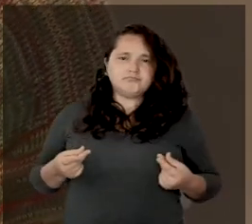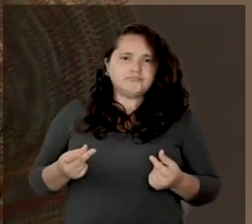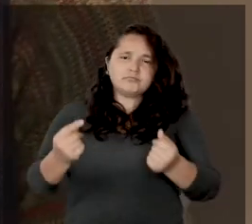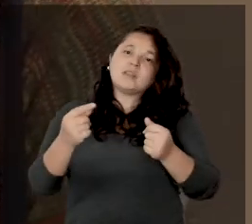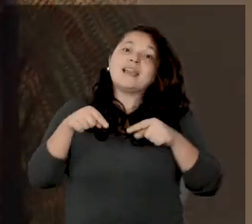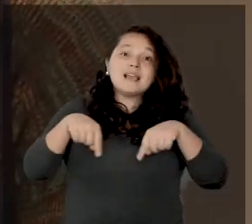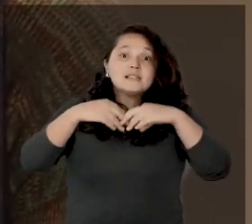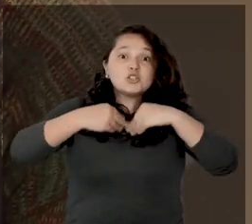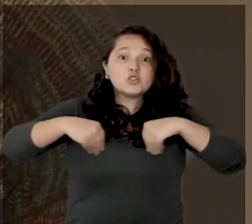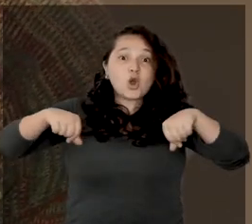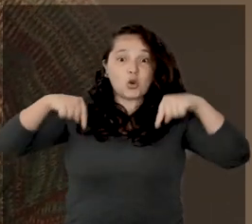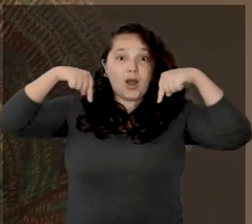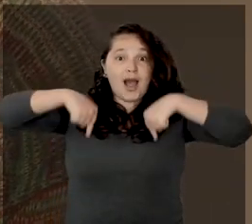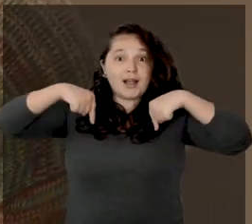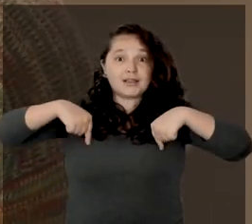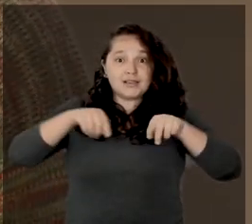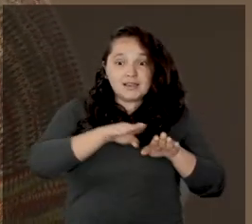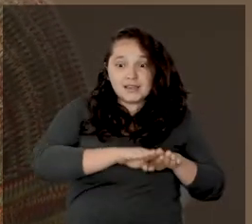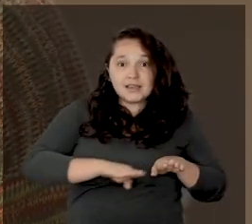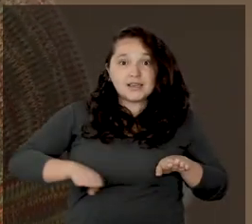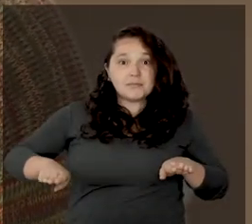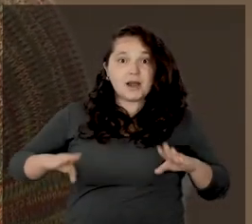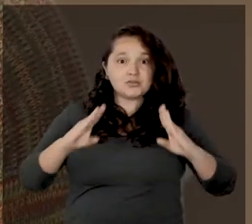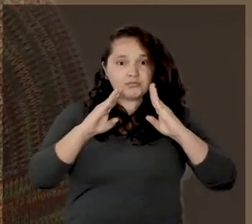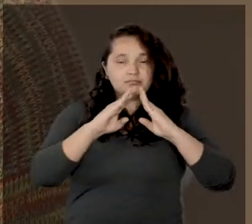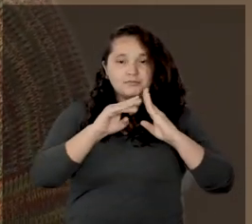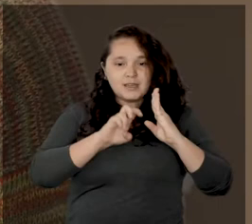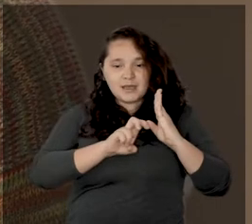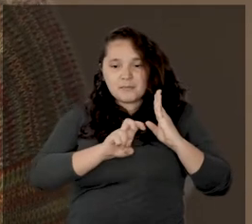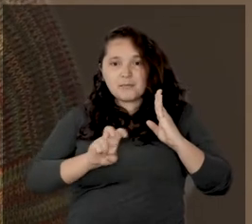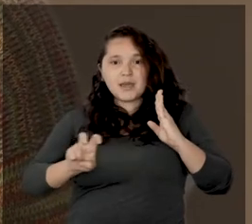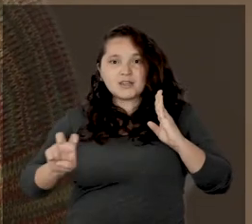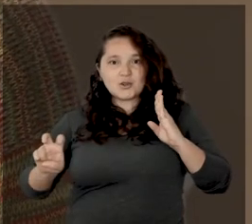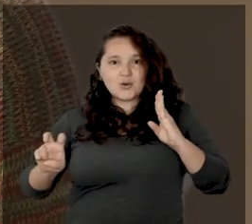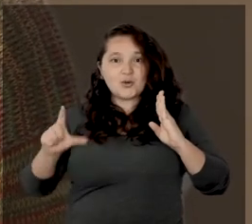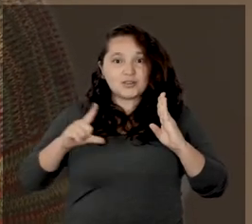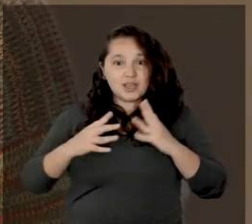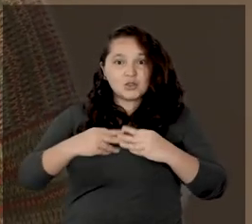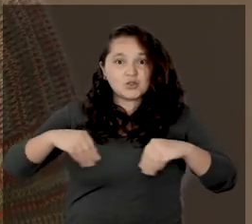desse... Embaixo do metrô que passa embaixo desse prédio, tem, né, a memória,